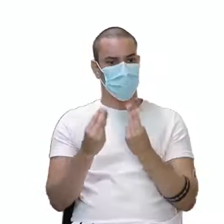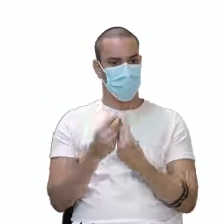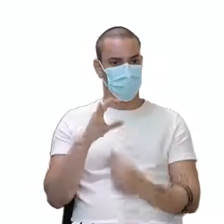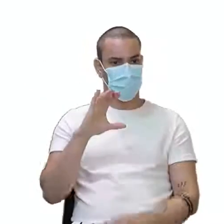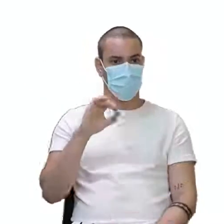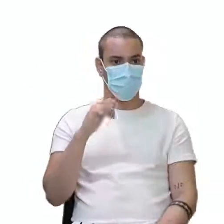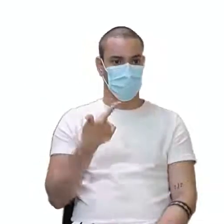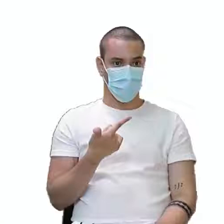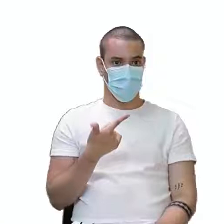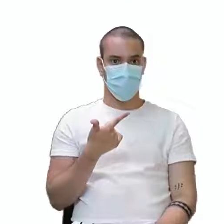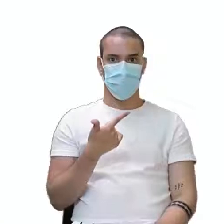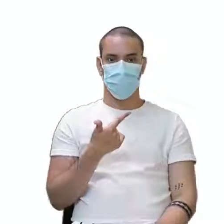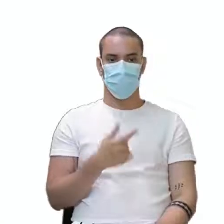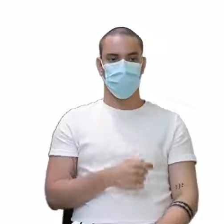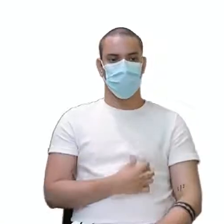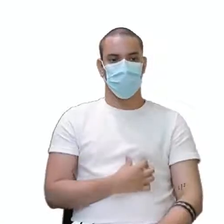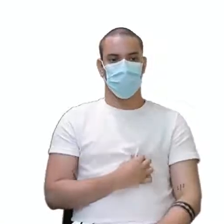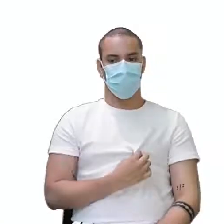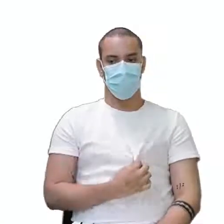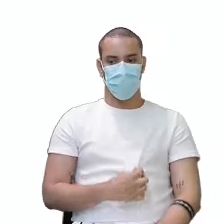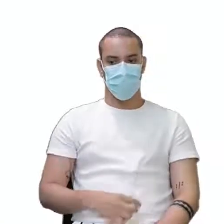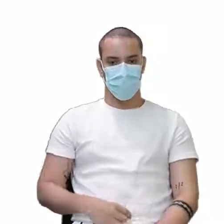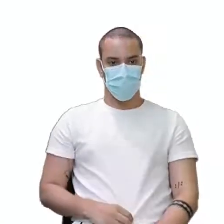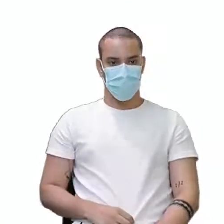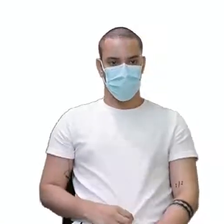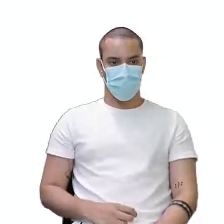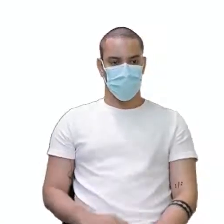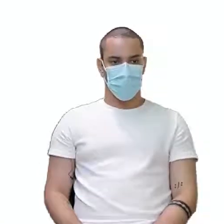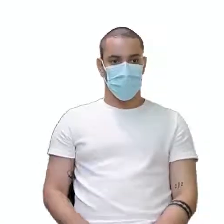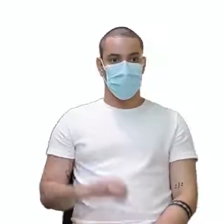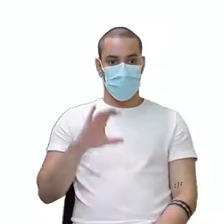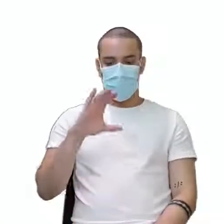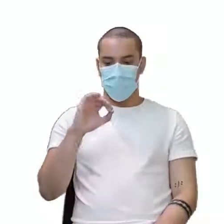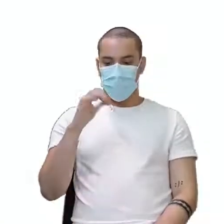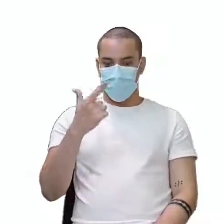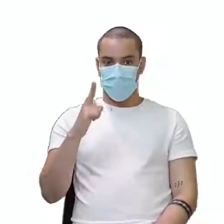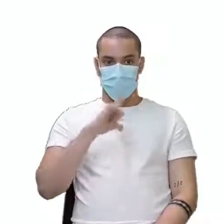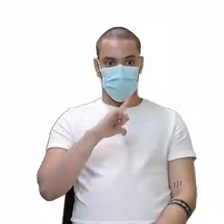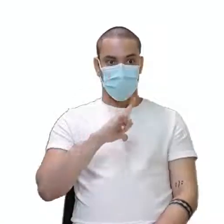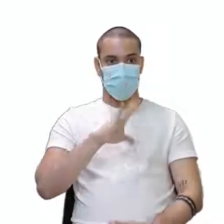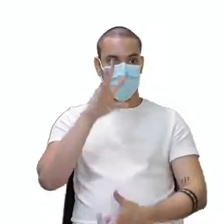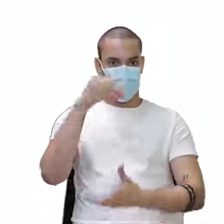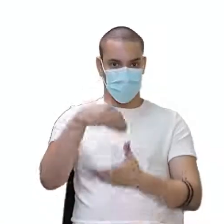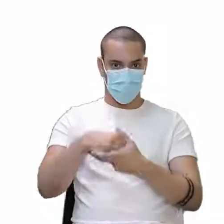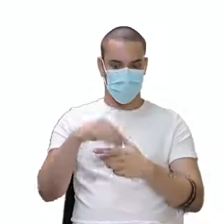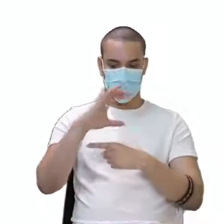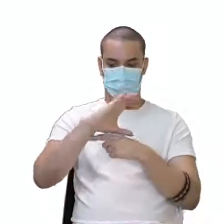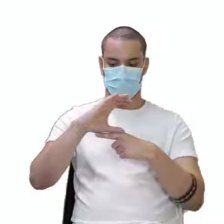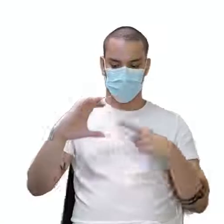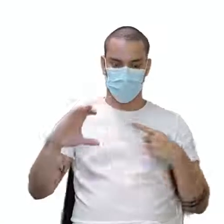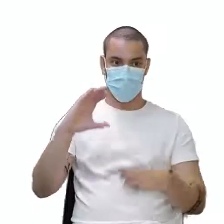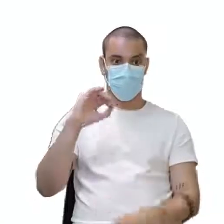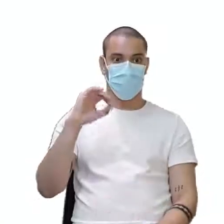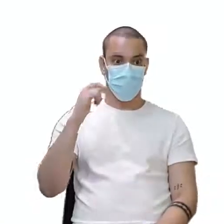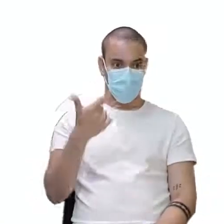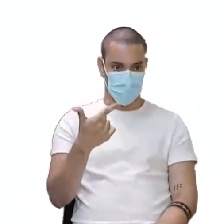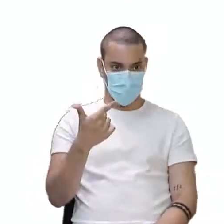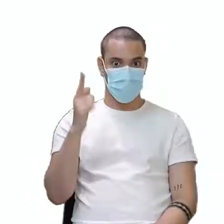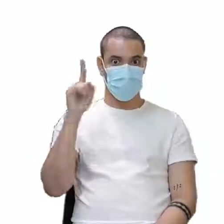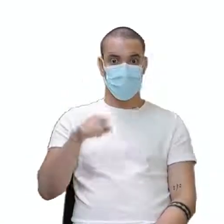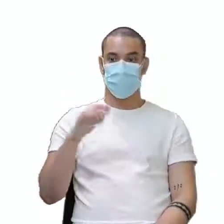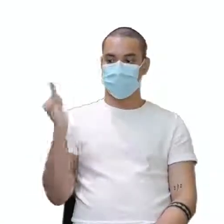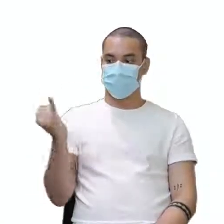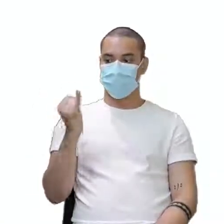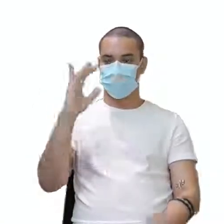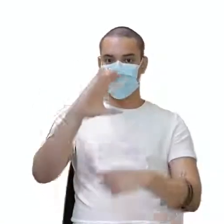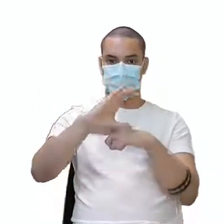que estão aqui dispersos. CO2 tem carbono e tem oxigênio. O carbono ele é